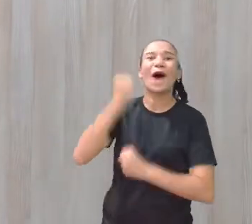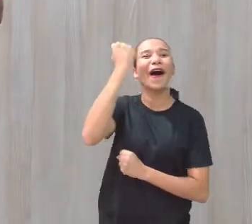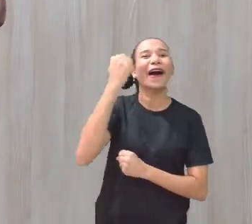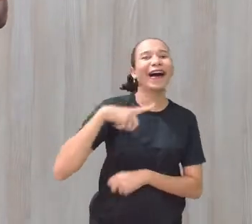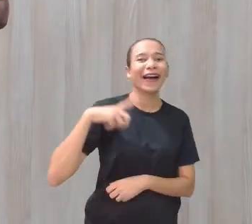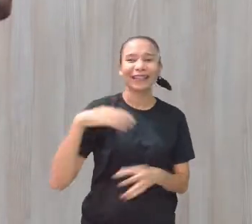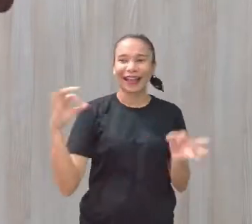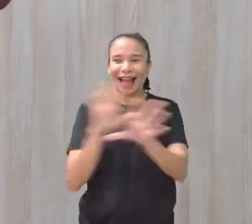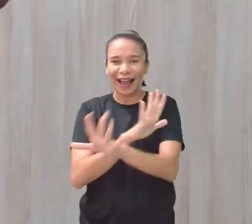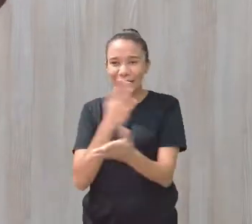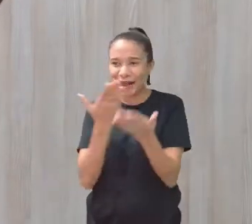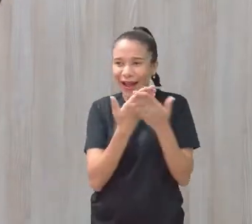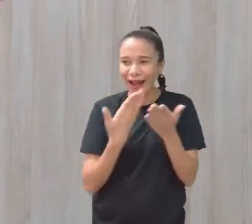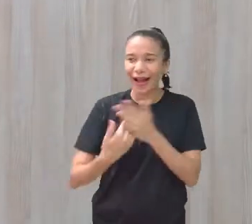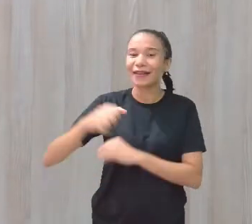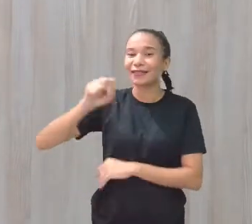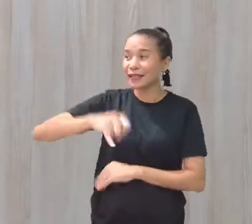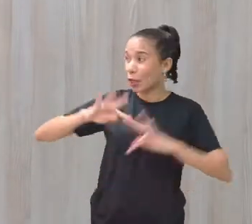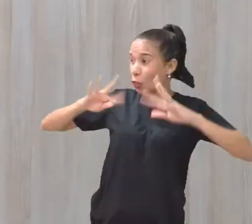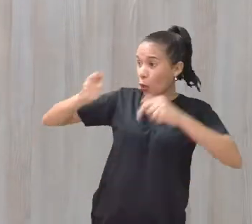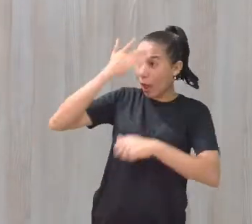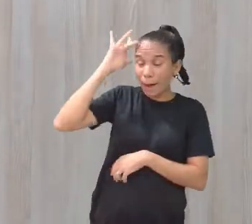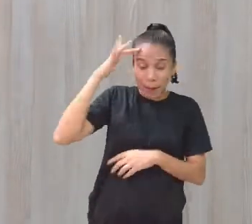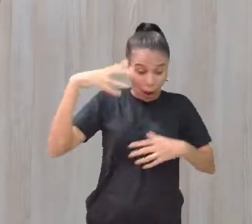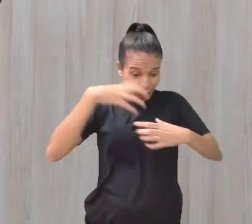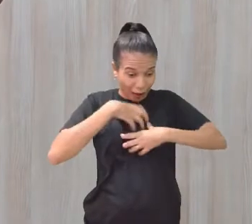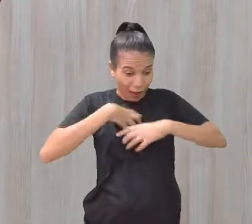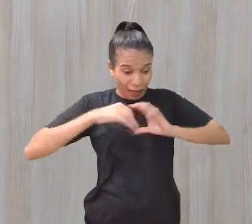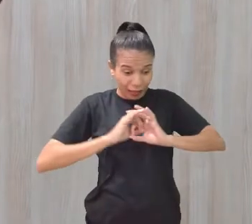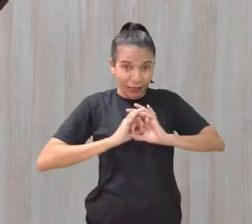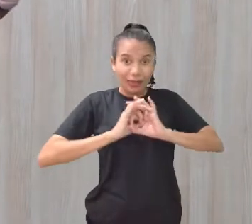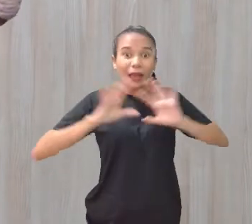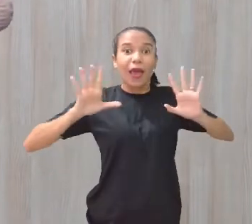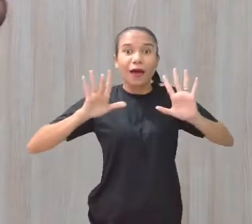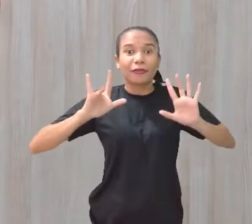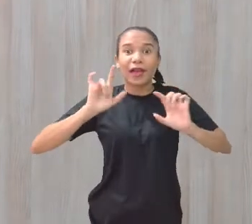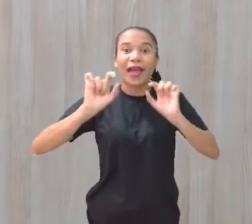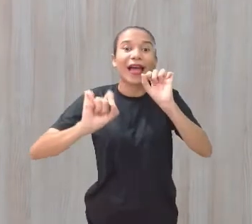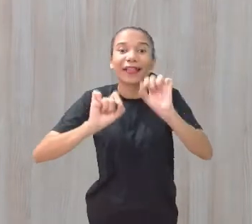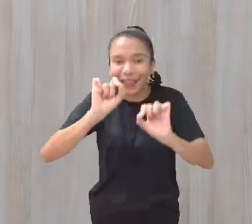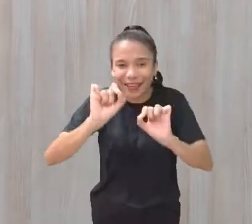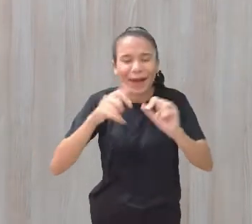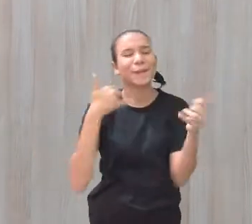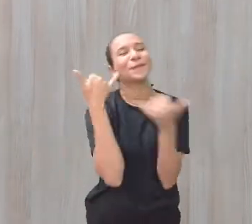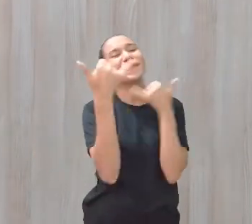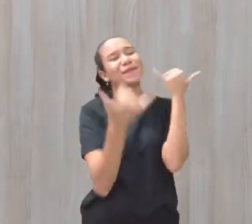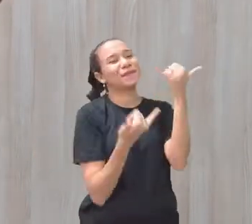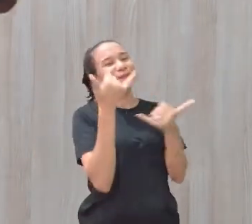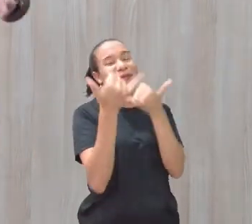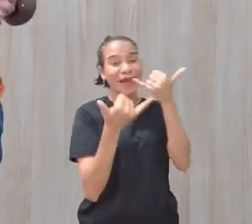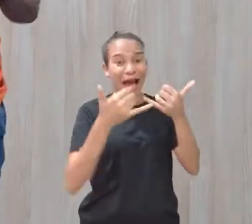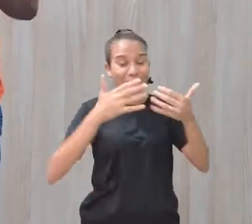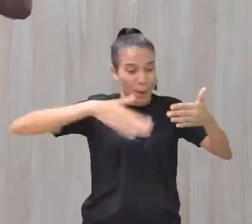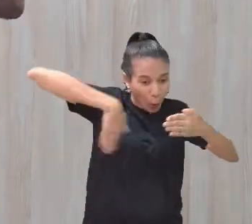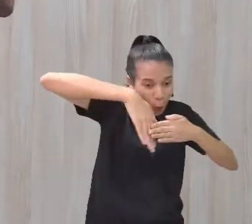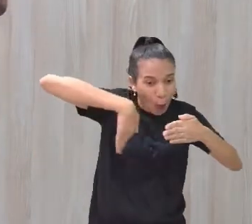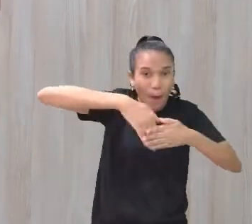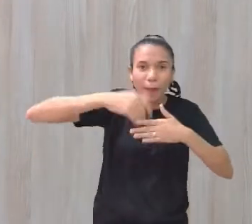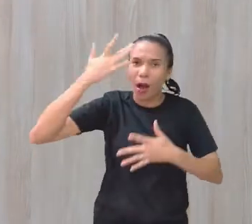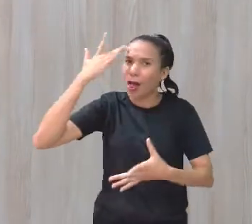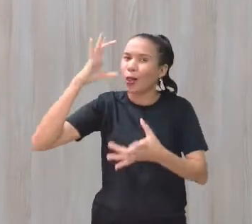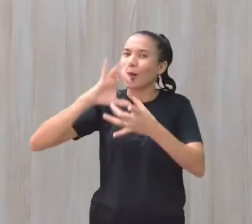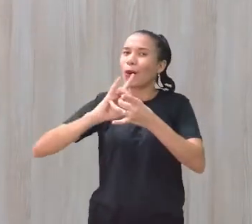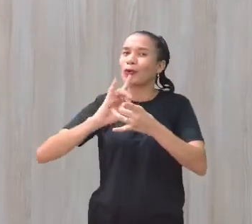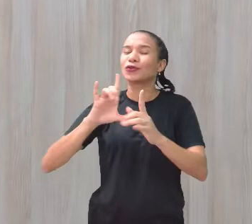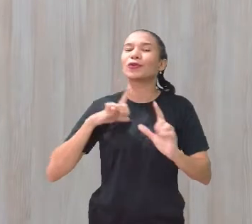as aulas, aí ó, todo mundo vai estar livre aí para brincar, para jogar bola, lógico, depois